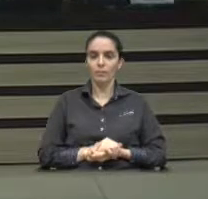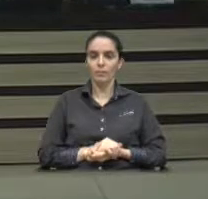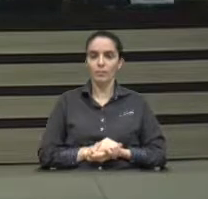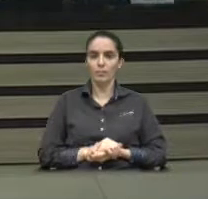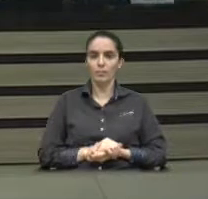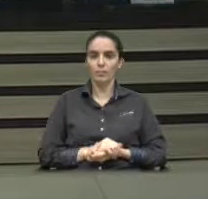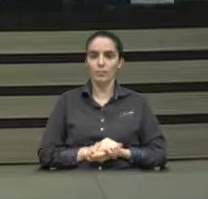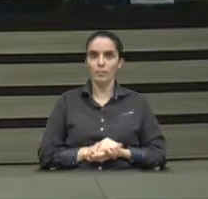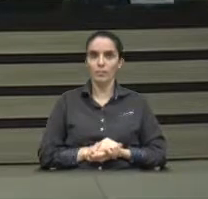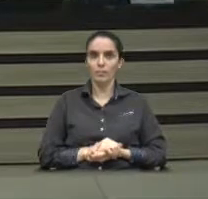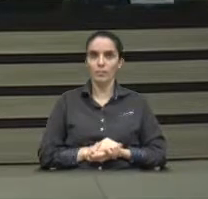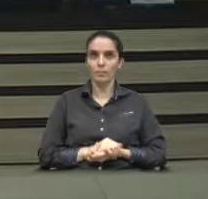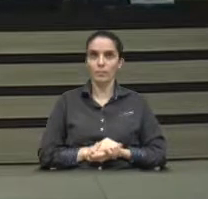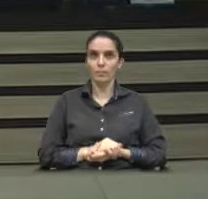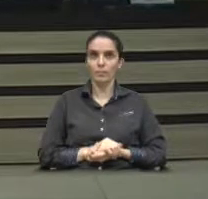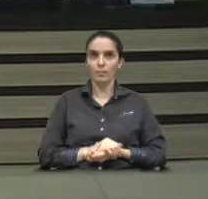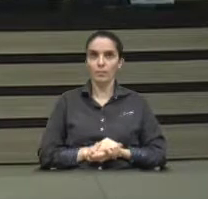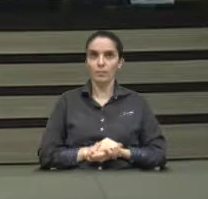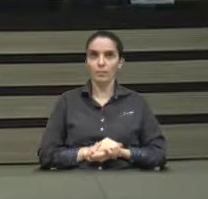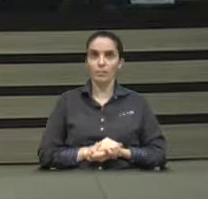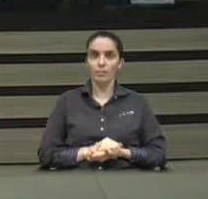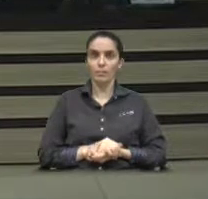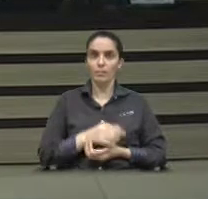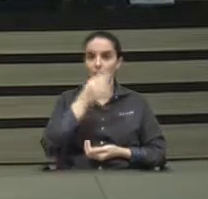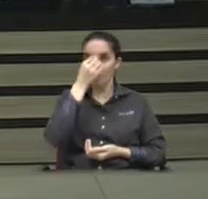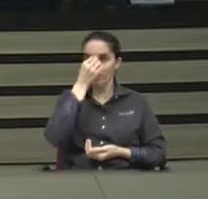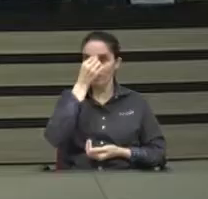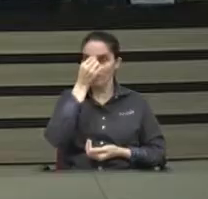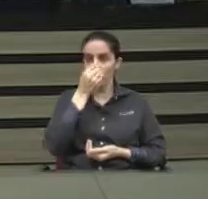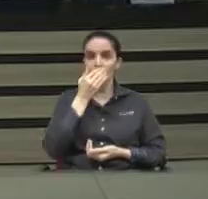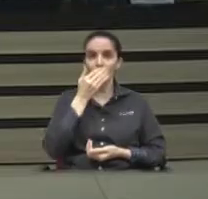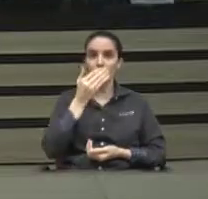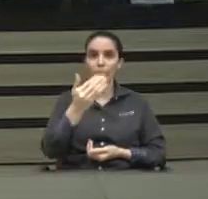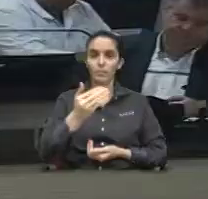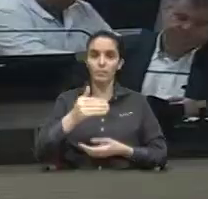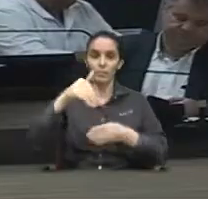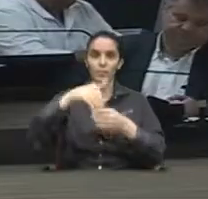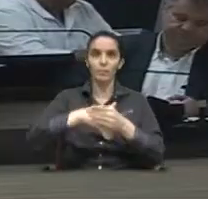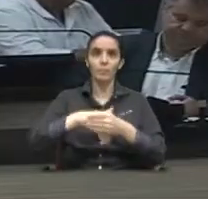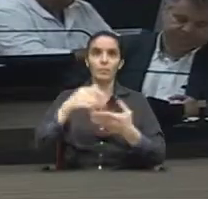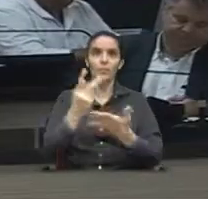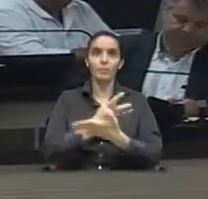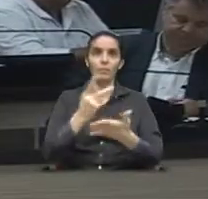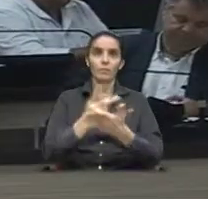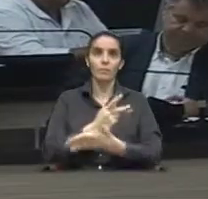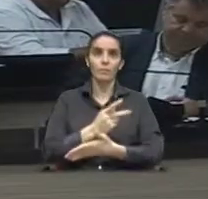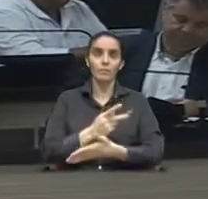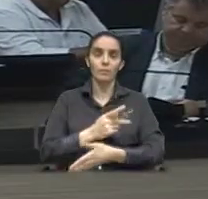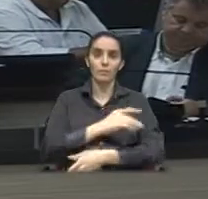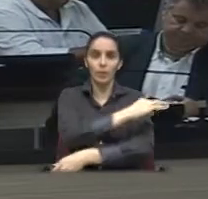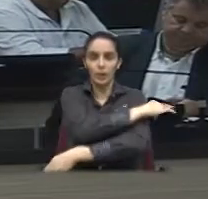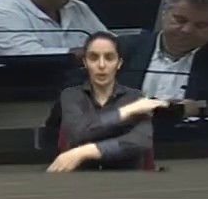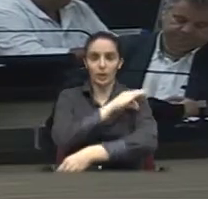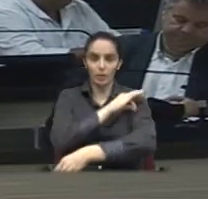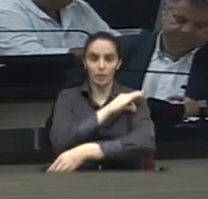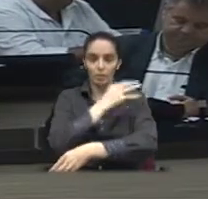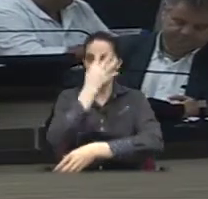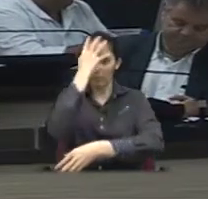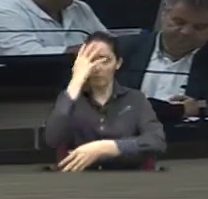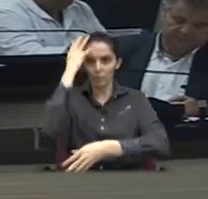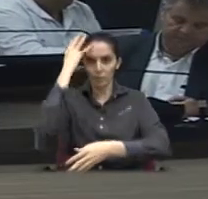Ô Jorge. Questão de ordem, presidente. Questão de ordem, vereador. Votei errado o projeto do prefeito Mário Botion. Quero votar sim nesse